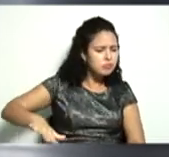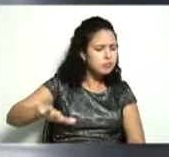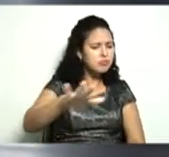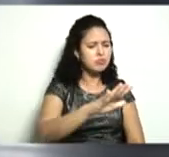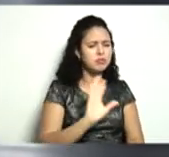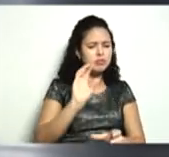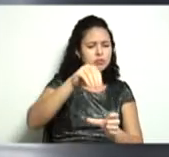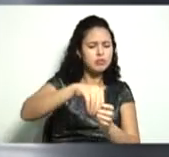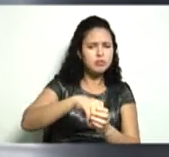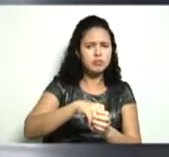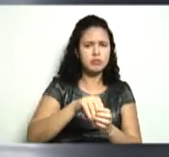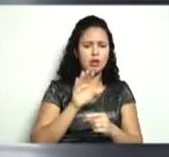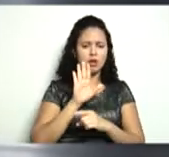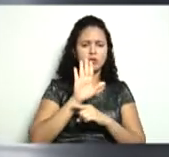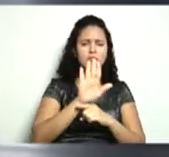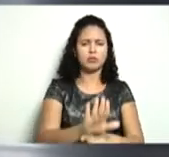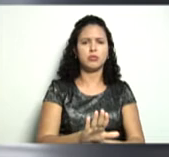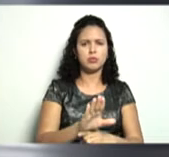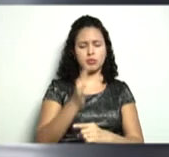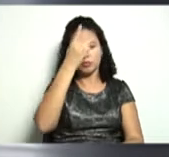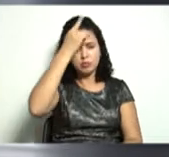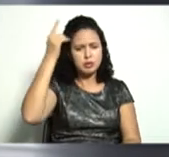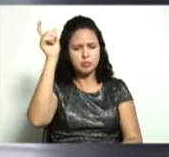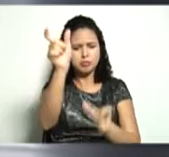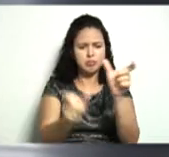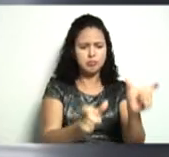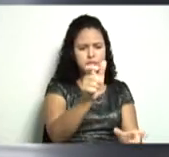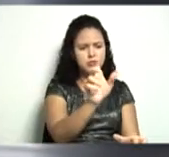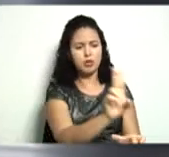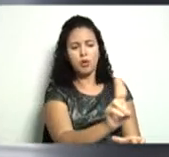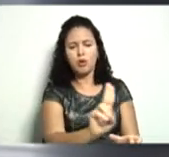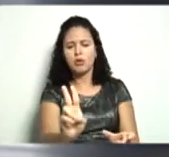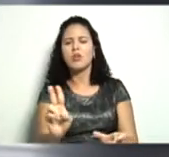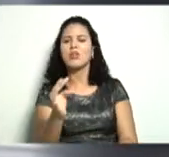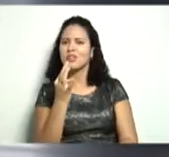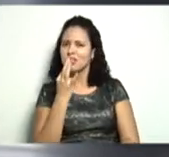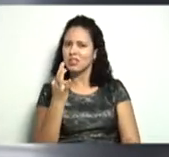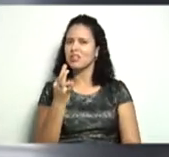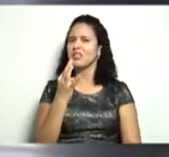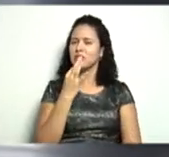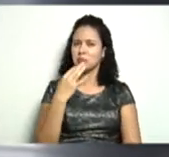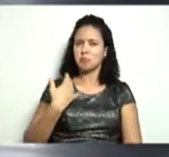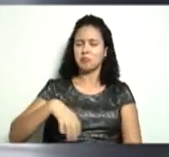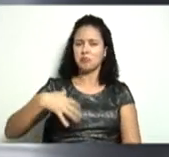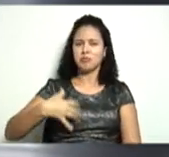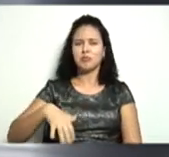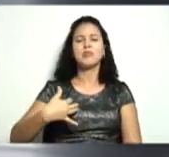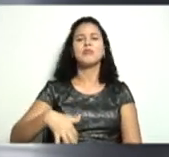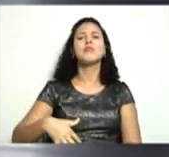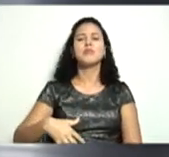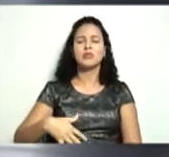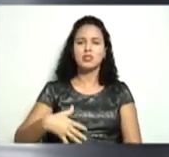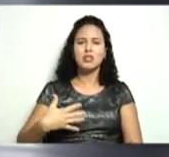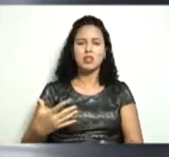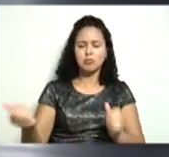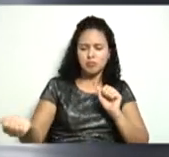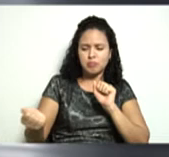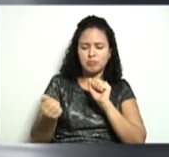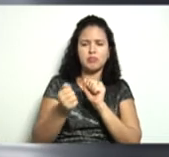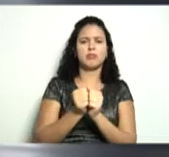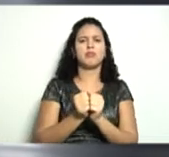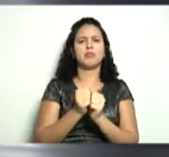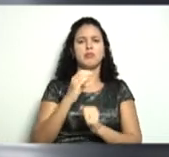cooperativa atende. Ele conhece as pessoas por nome de cada localidade. Isso vem trazer cada vez mais próximo